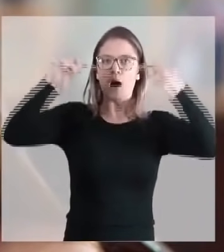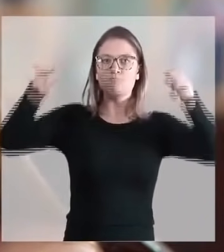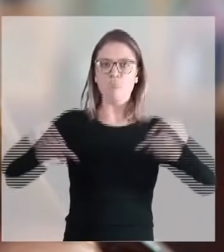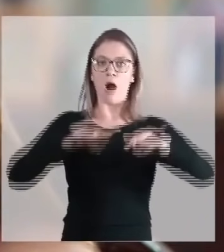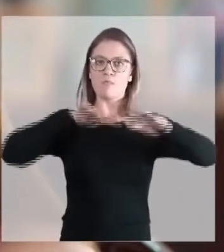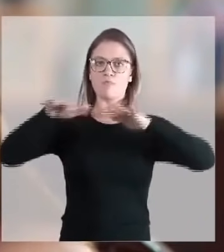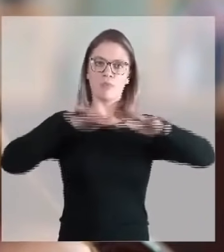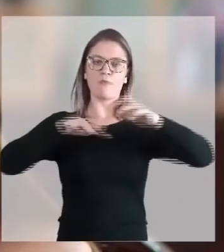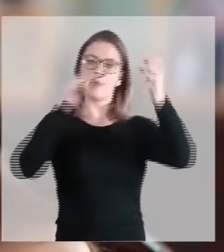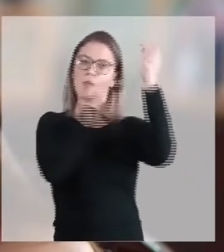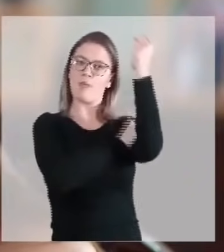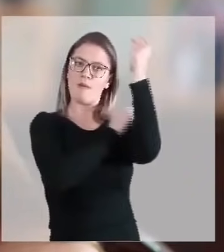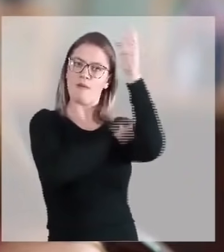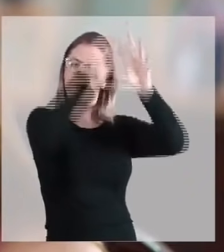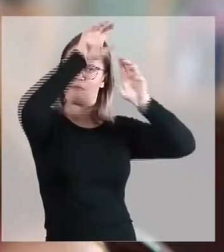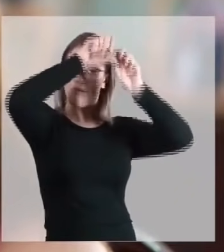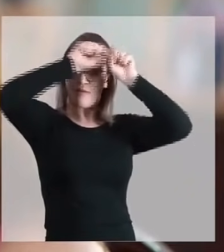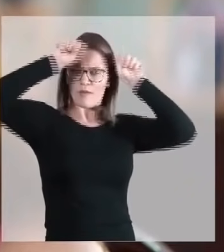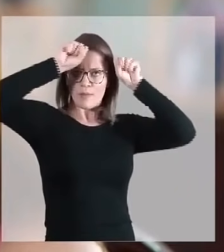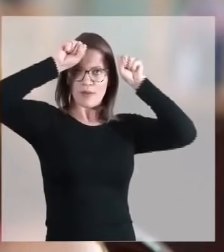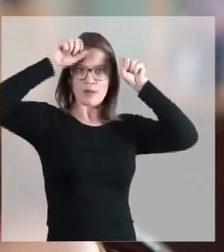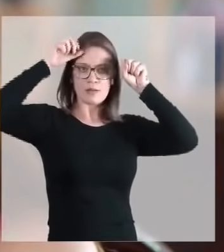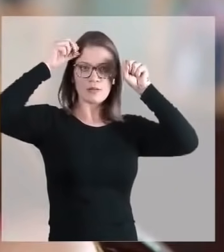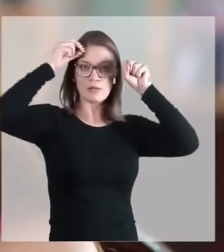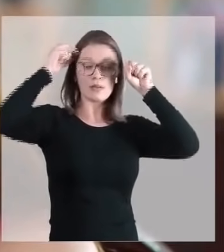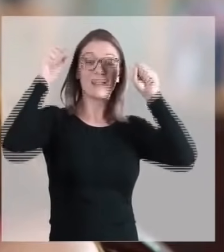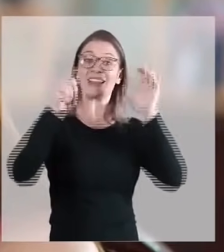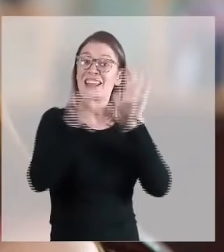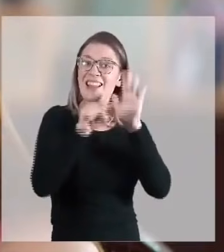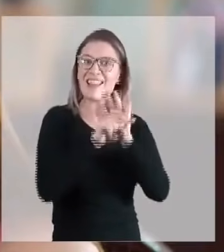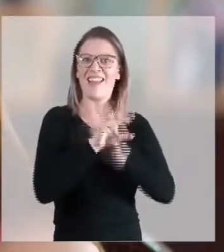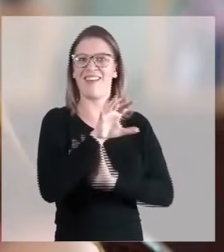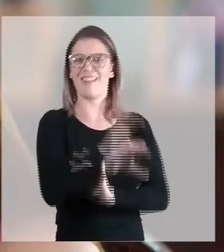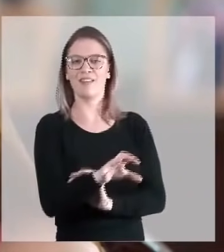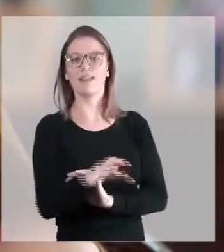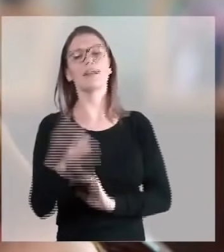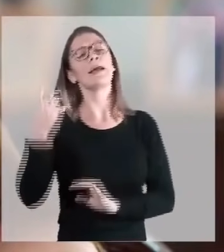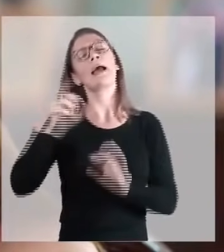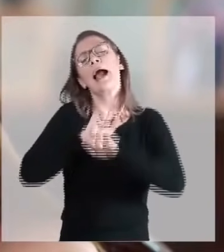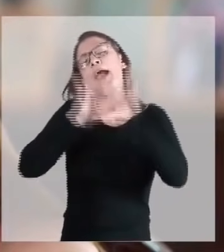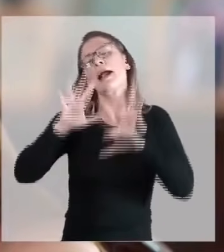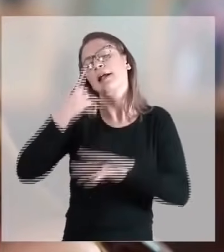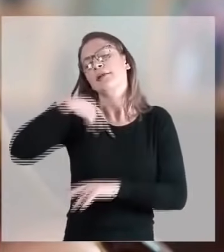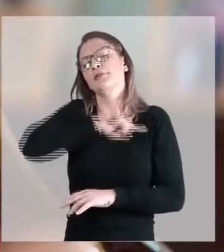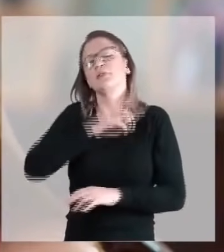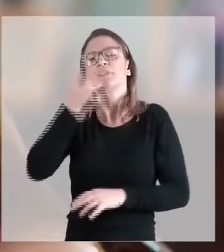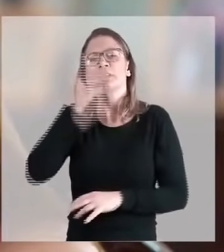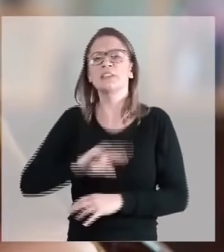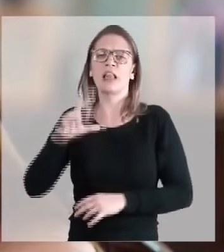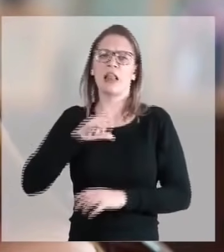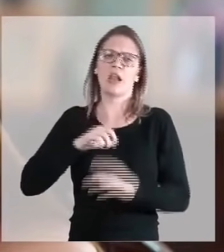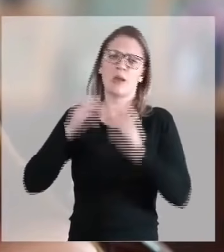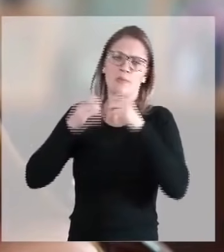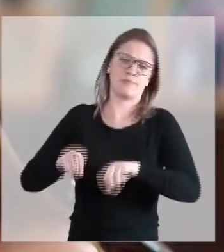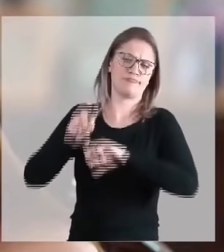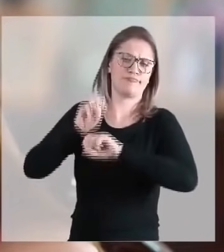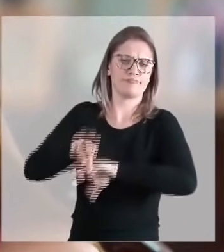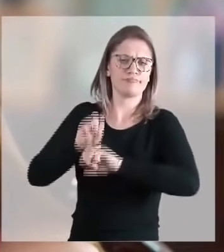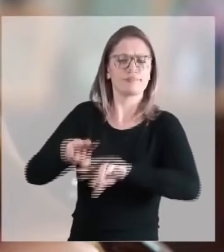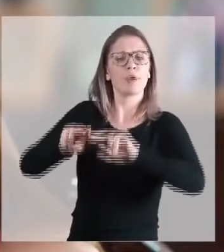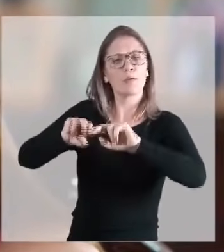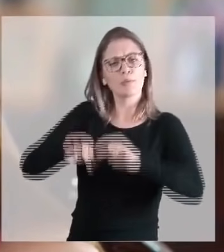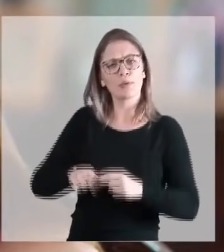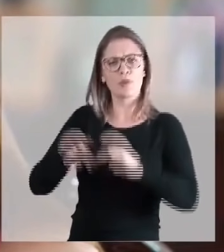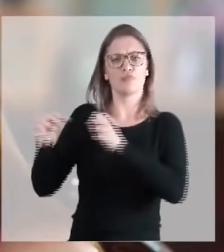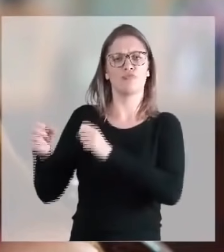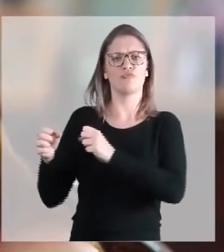que insiste em negar esses fatos, é óbvio que as nossas crianças estão tendo inúmeros prejuízos educacionais em decorrência